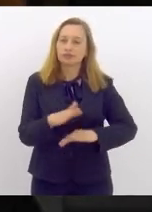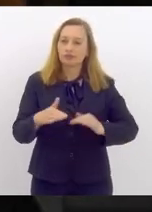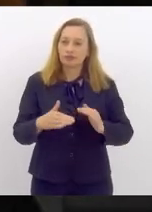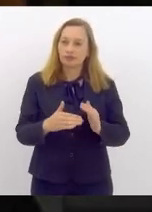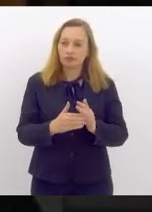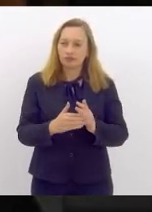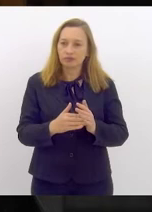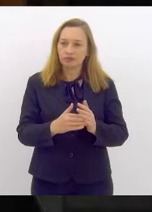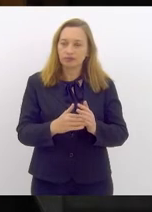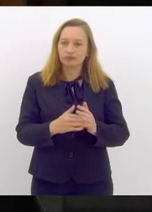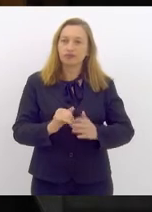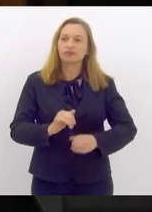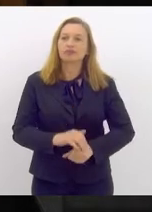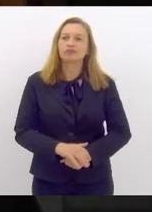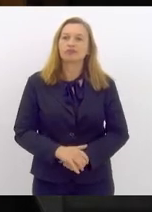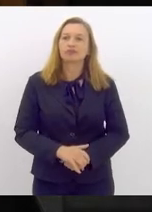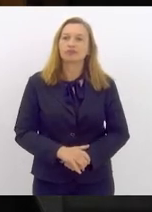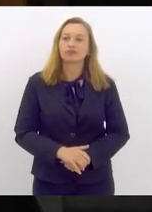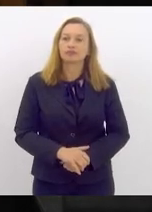telespectadores